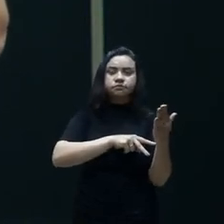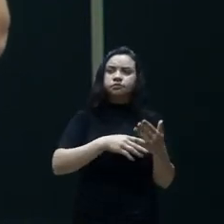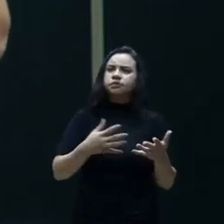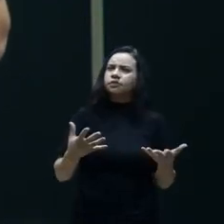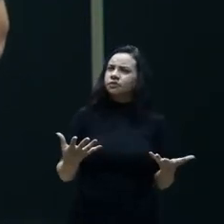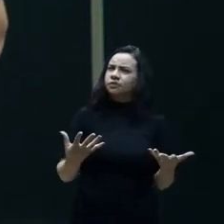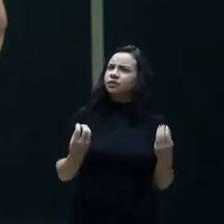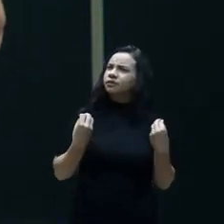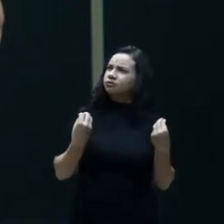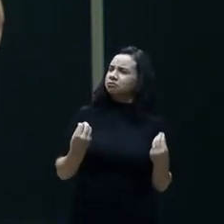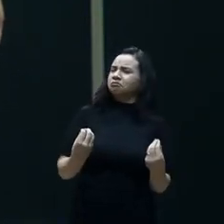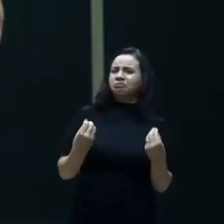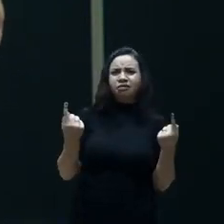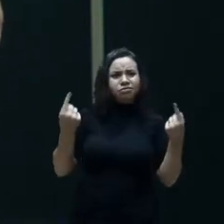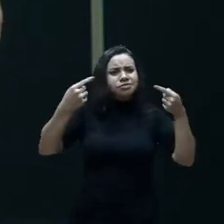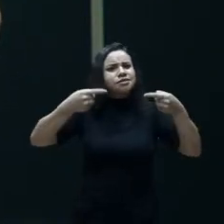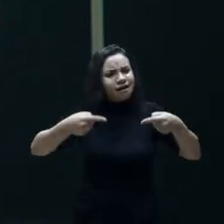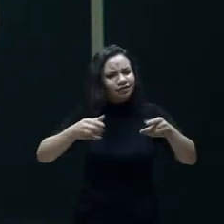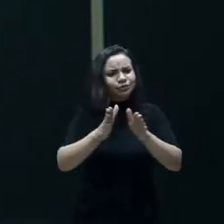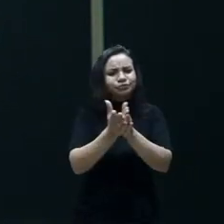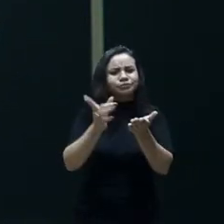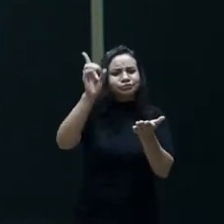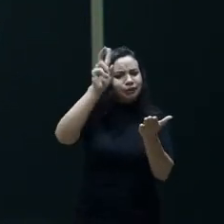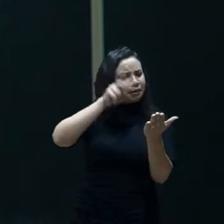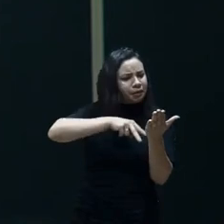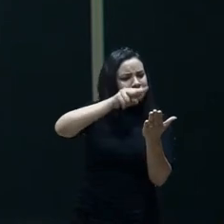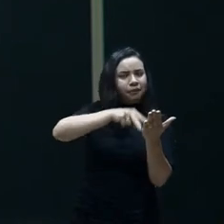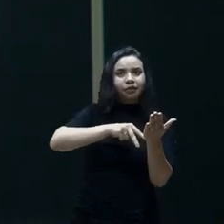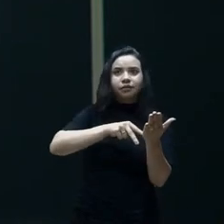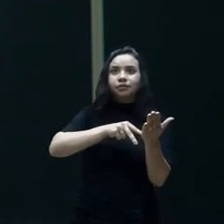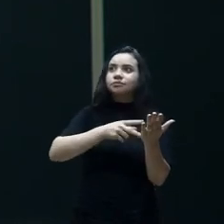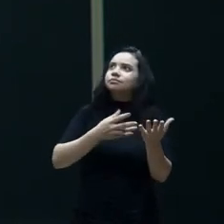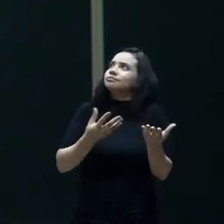desnecessário conversar com a igreja, porque